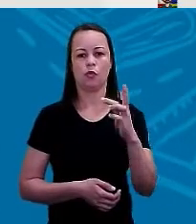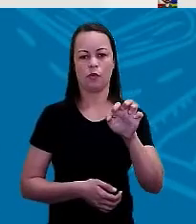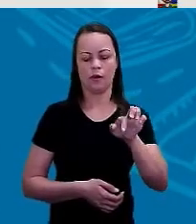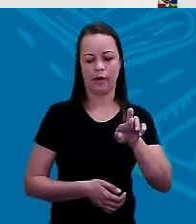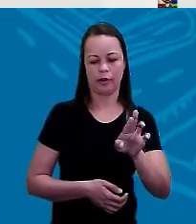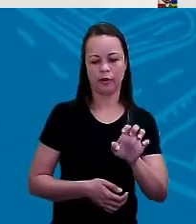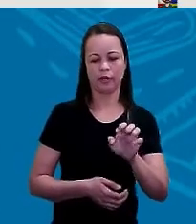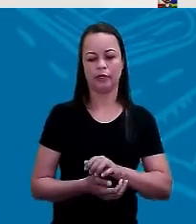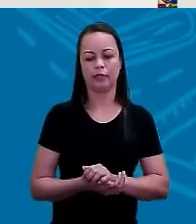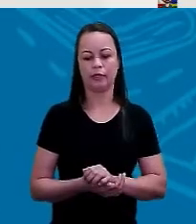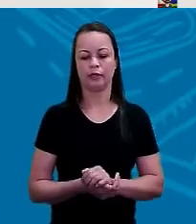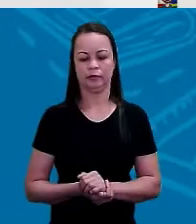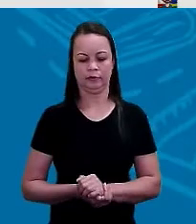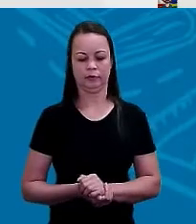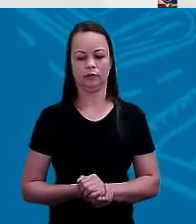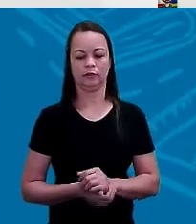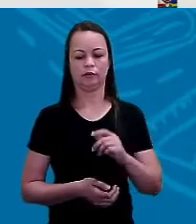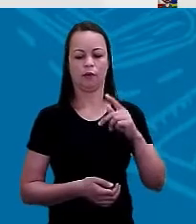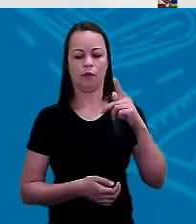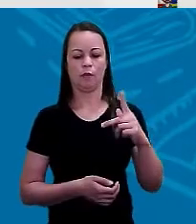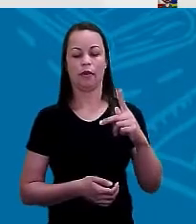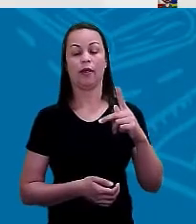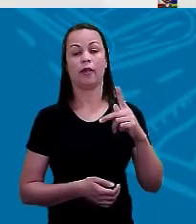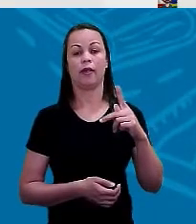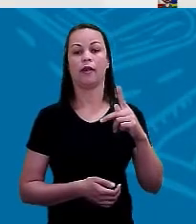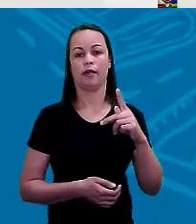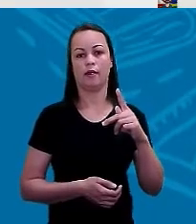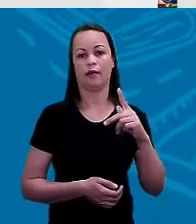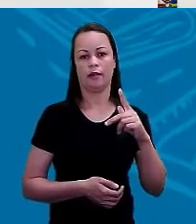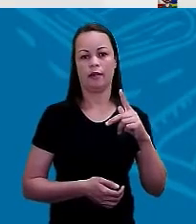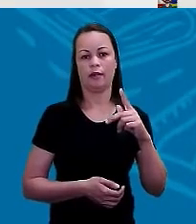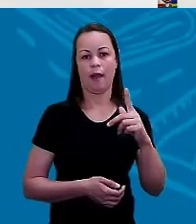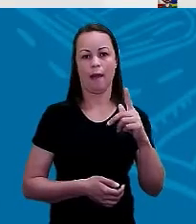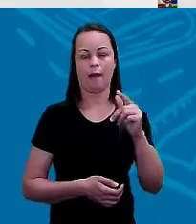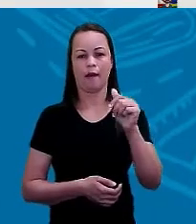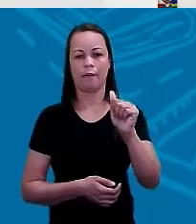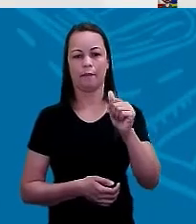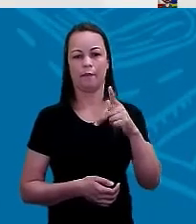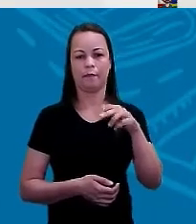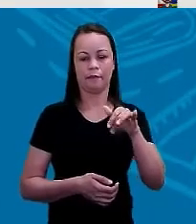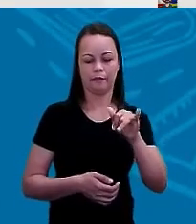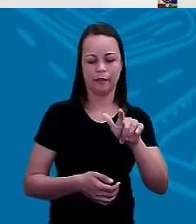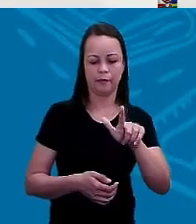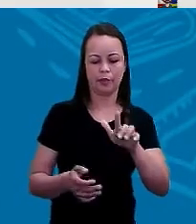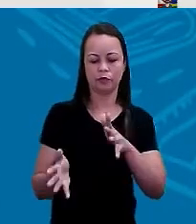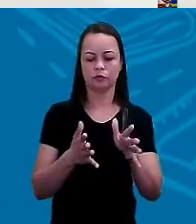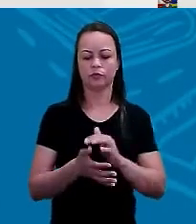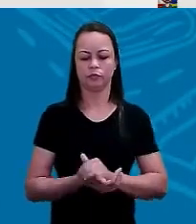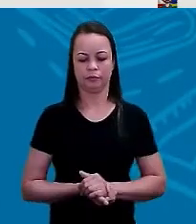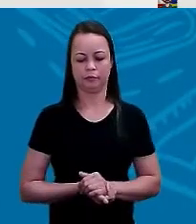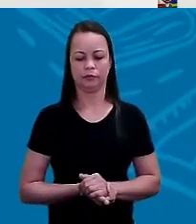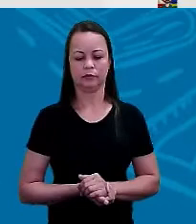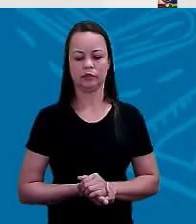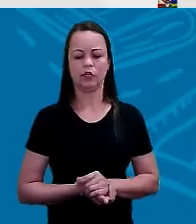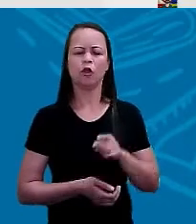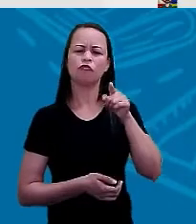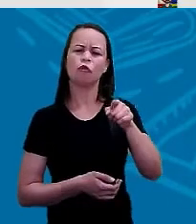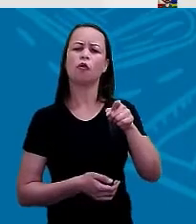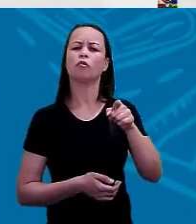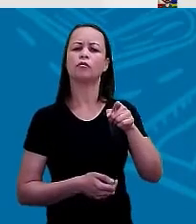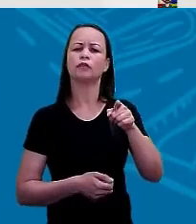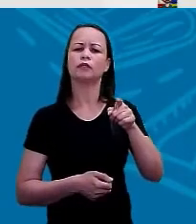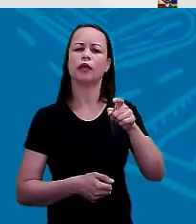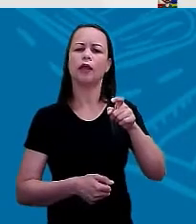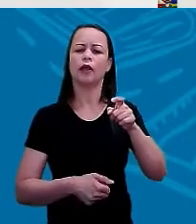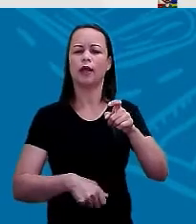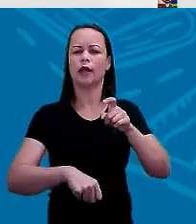eu não vou dizer 11, eu digo 11th, em número ordinal. Ou seja, eu quero saber onde você estava